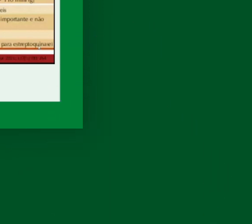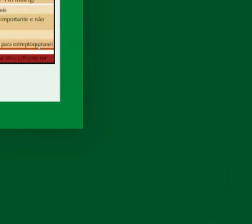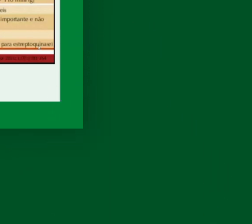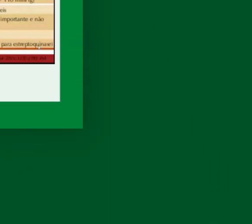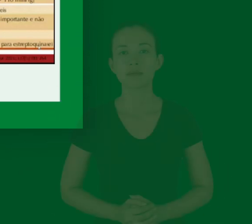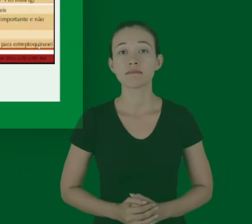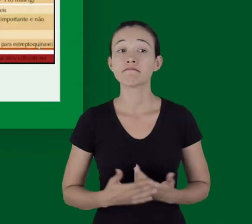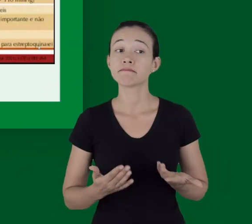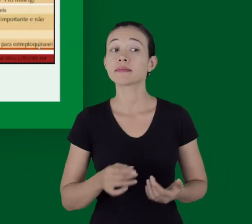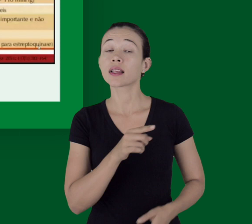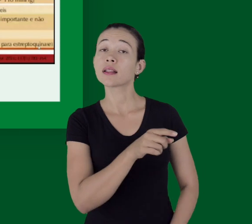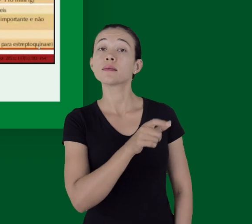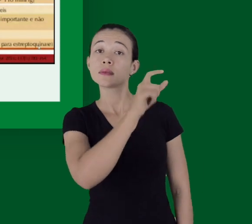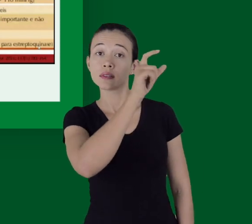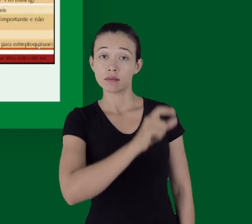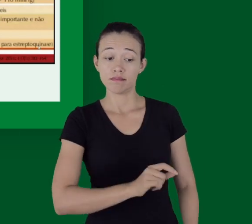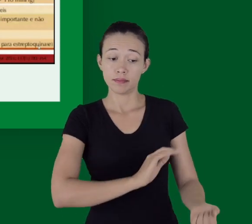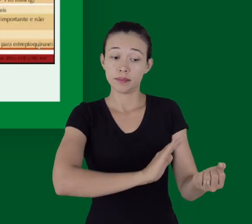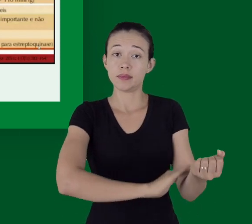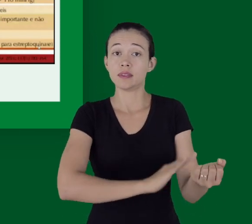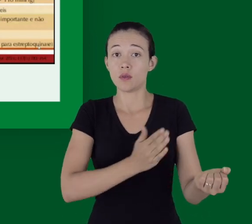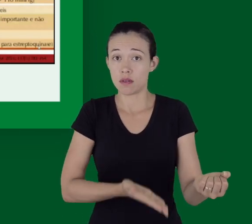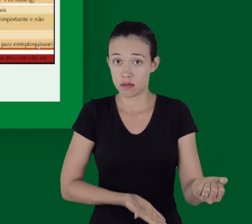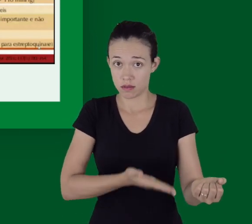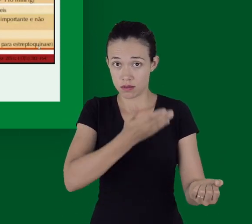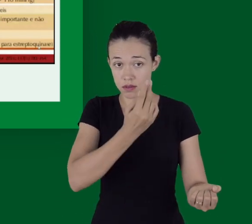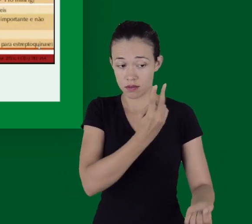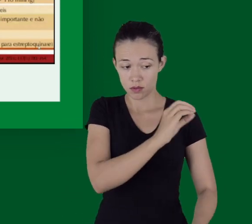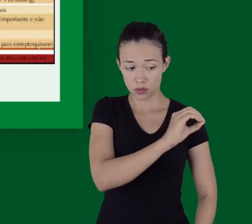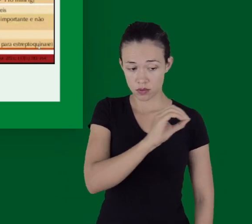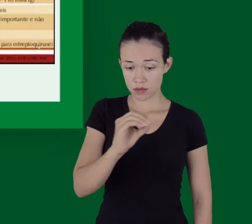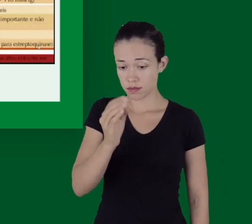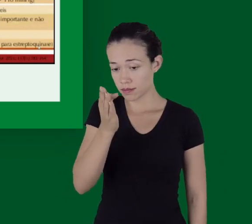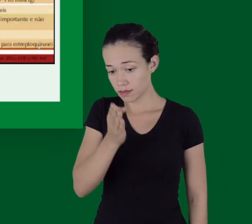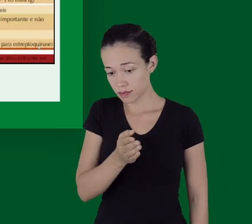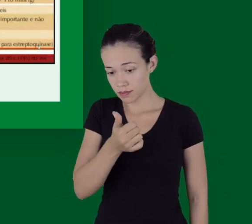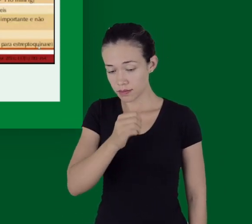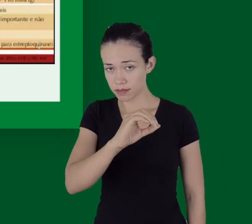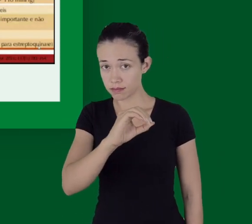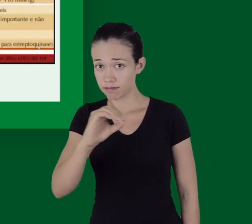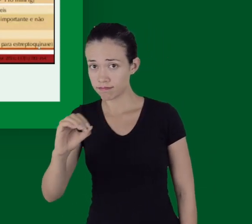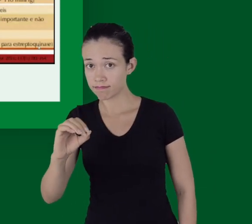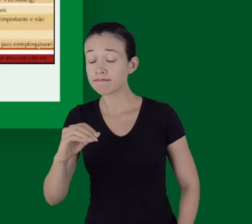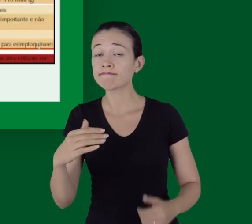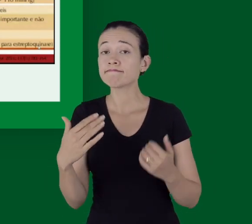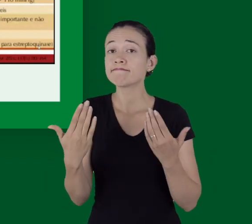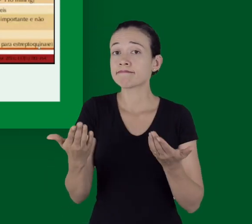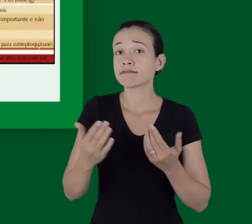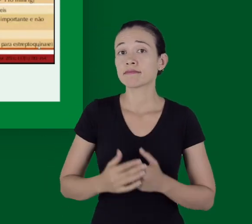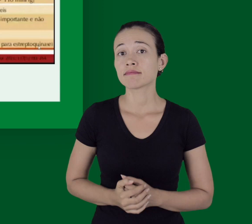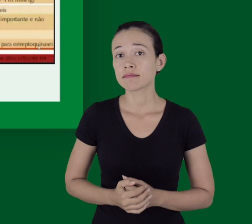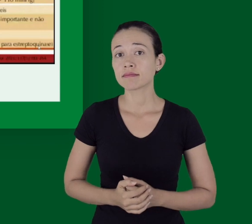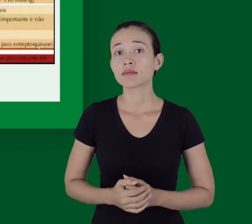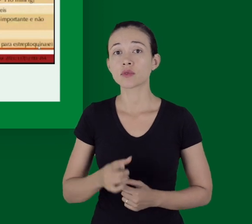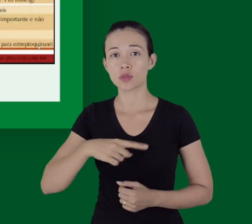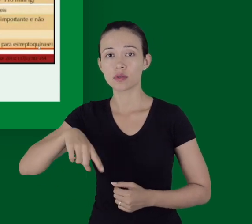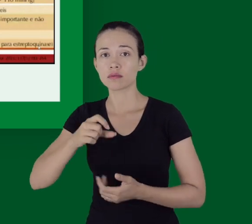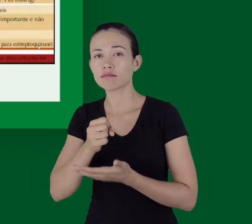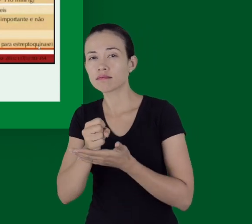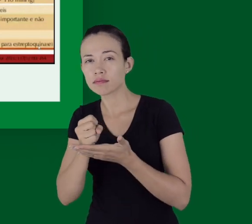Discutir. Paciente que tem pressão, tá com pressão alta, tá com pressão de 200%. Será que vai valer a pena a